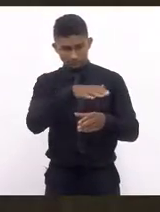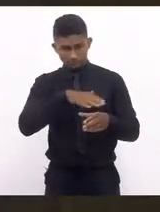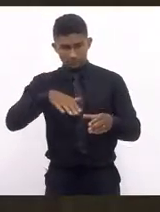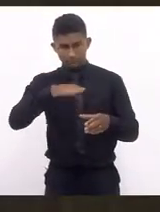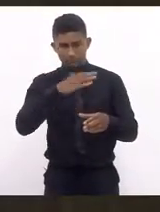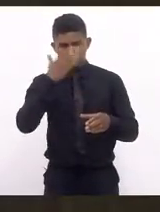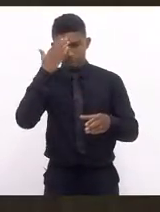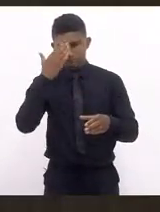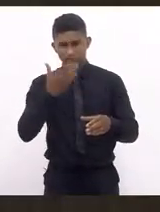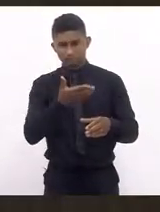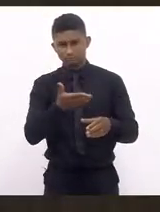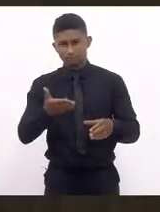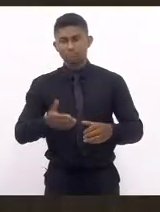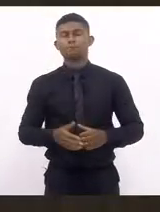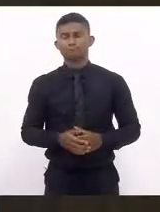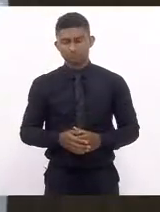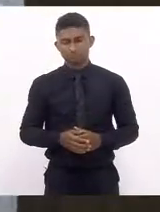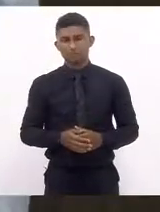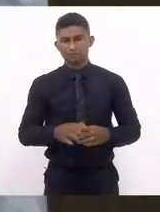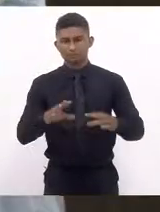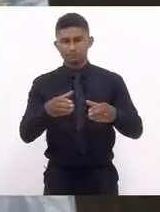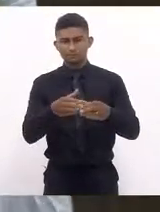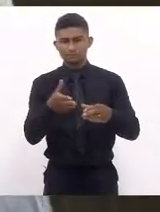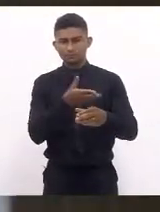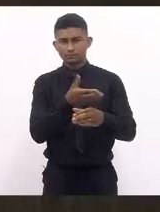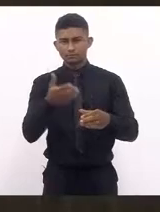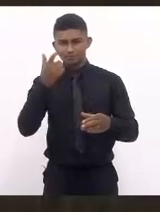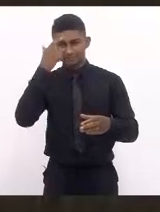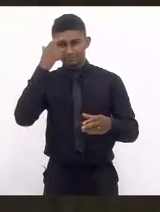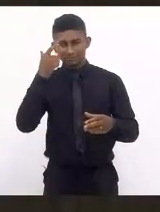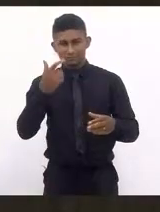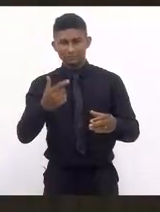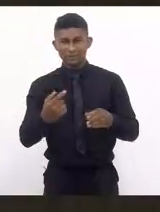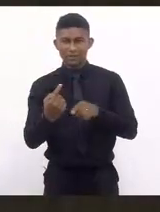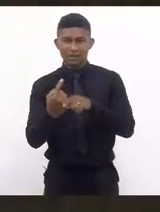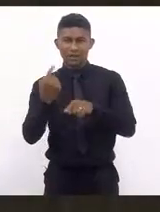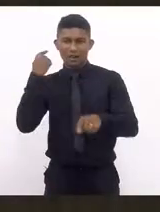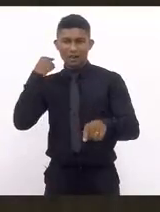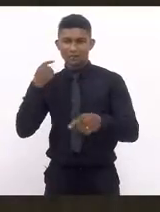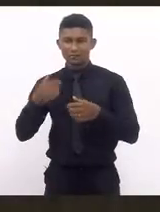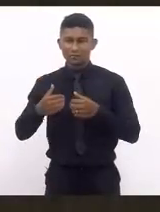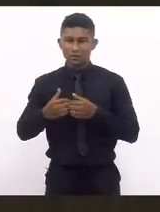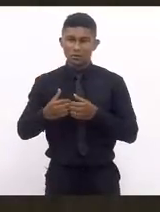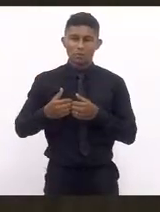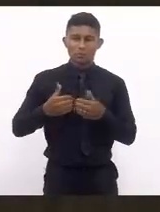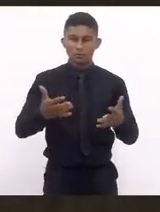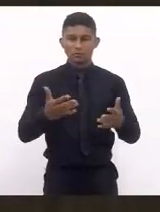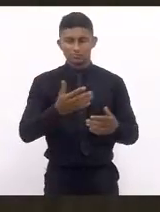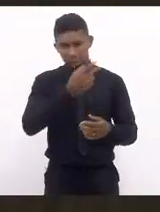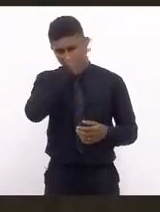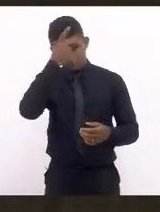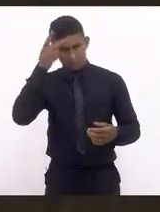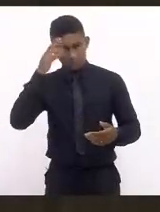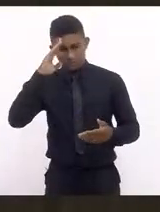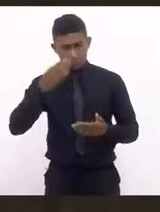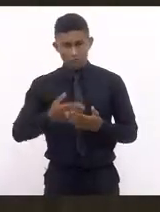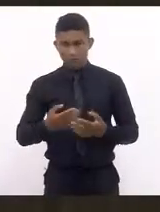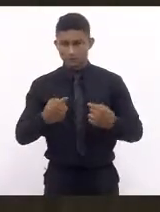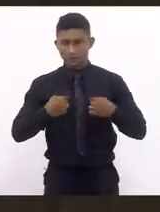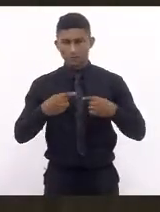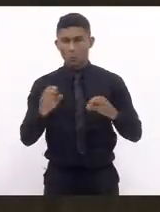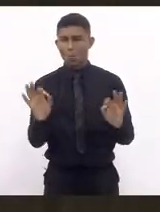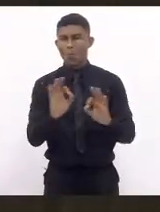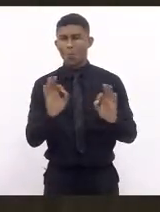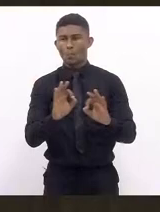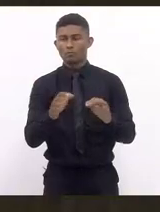a toda minha equipe aquela equipe começou comigo lá atrás quando ninguém acreditava presente a minha